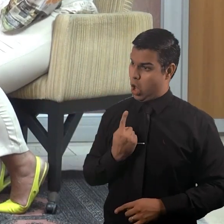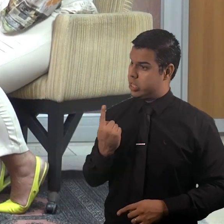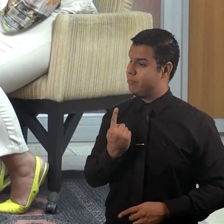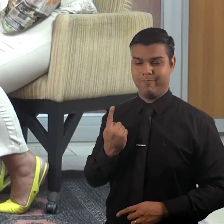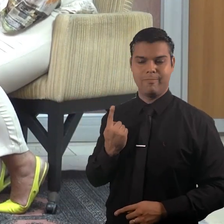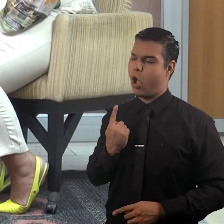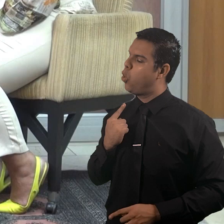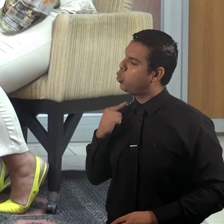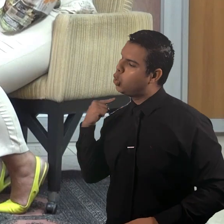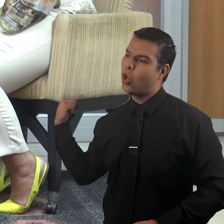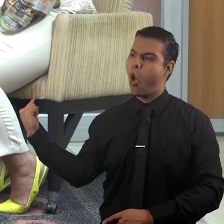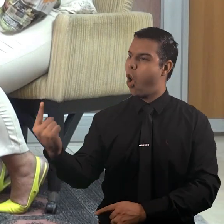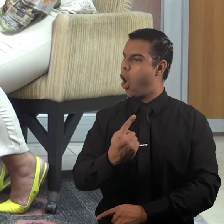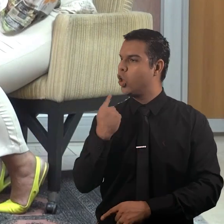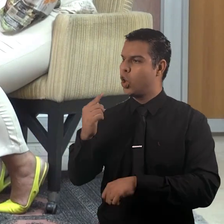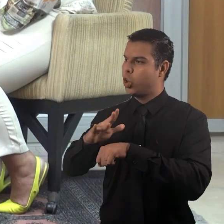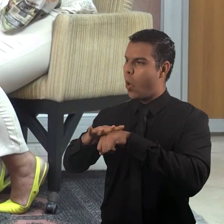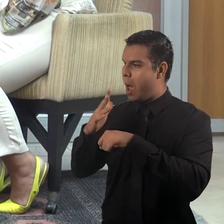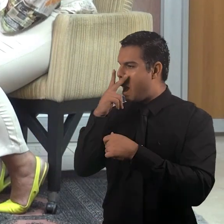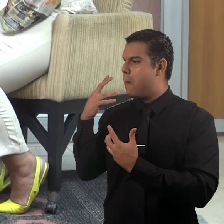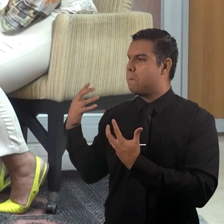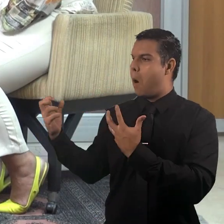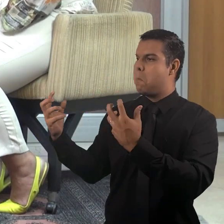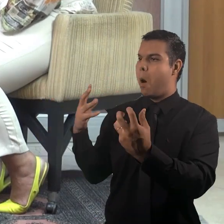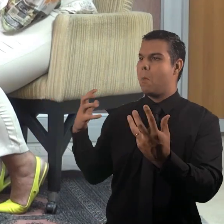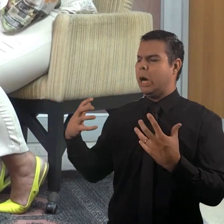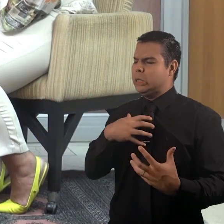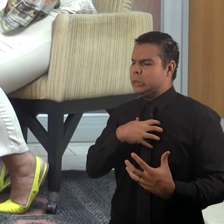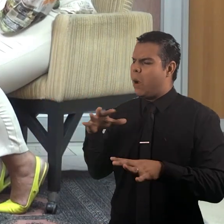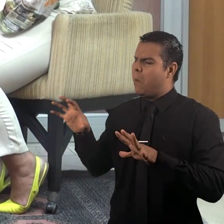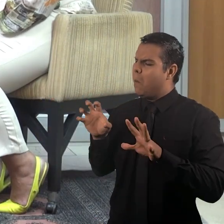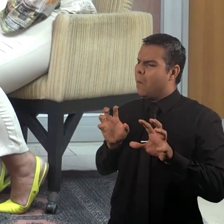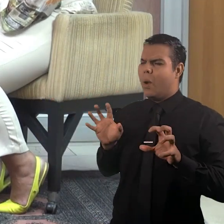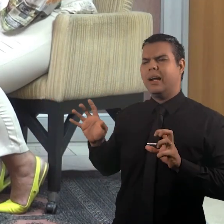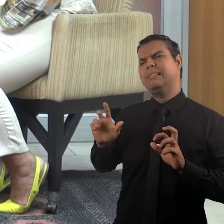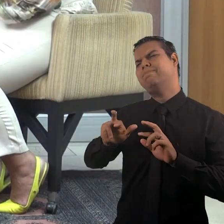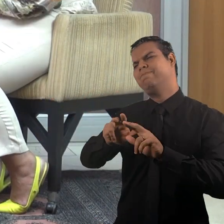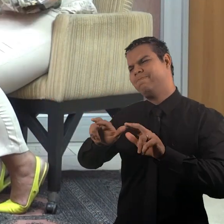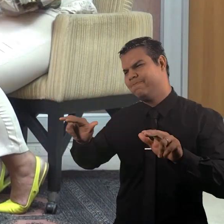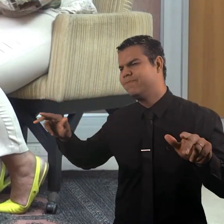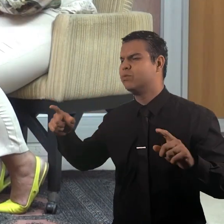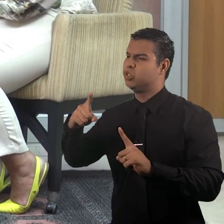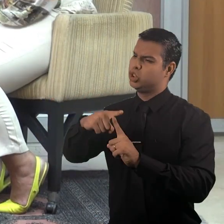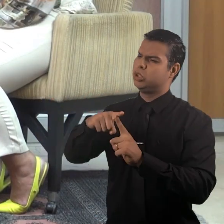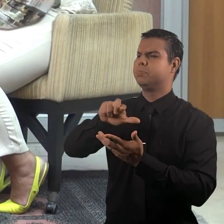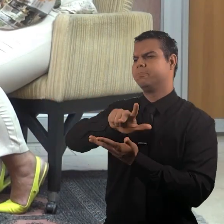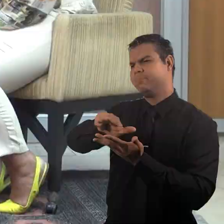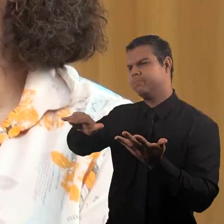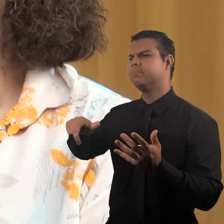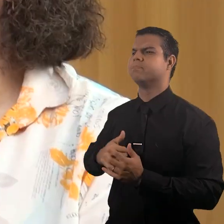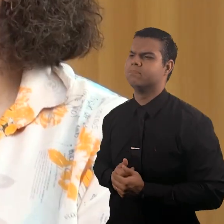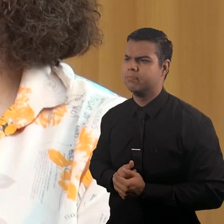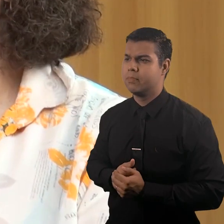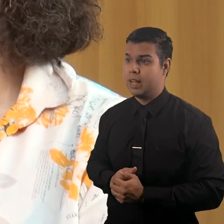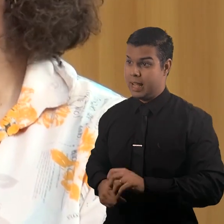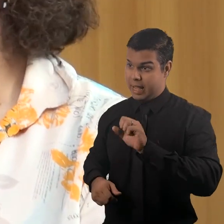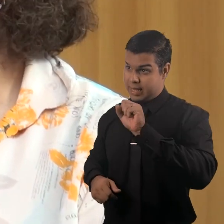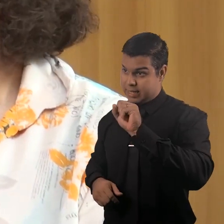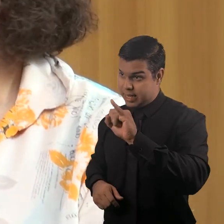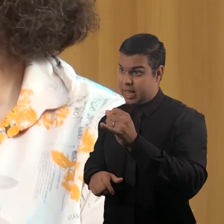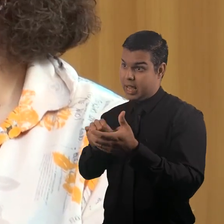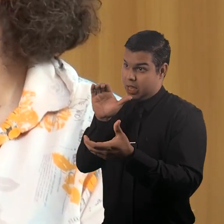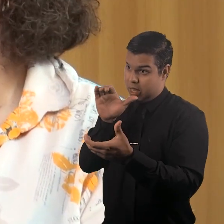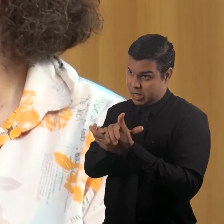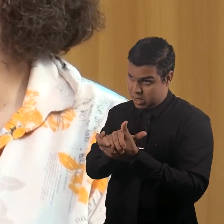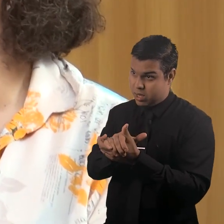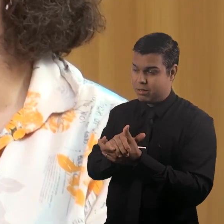está em volta, não é uma doença solitária, é uma doença de todos. É uma doença de todos e cada um adoece de uma forma, né? Então,